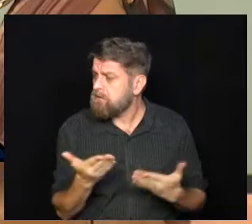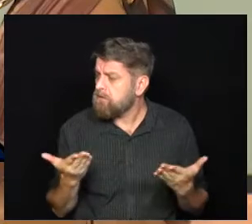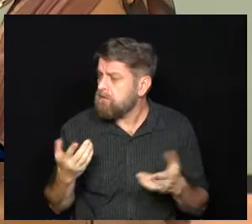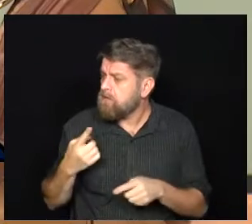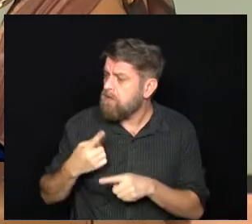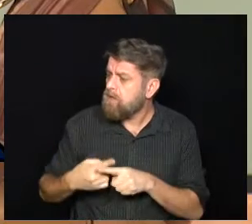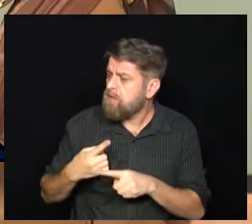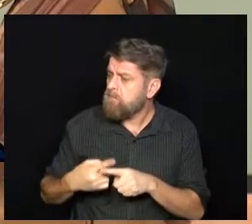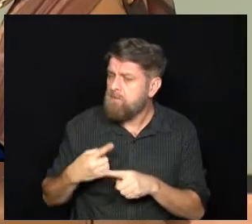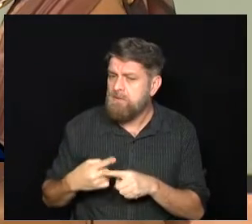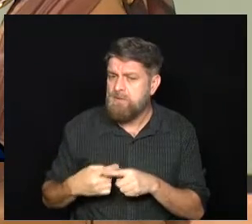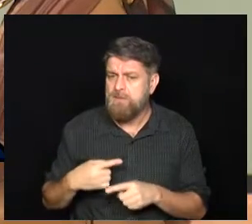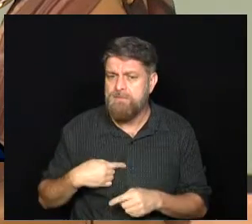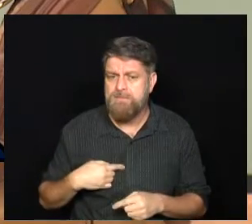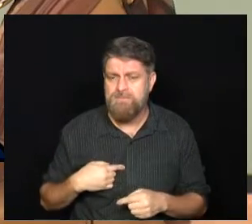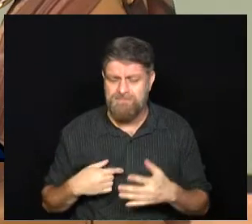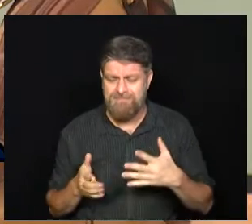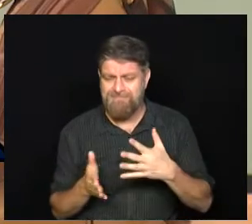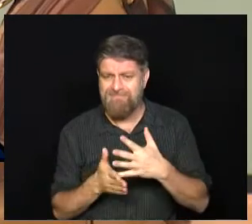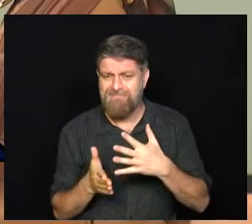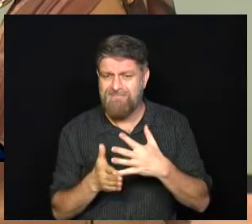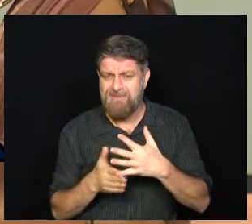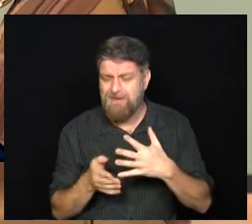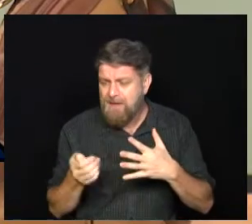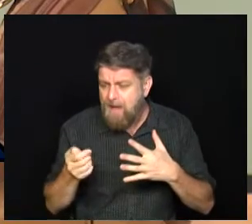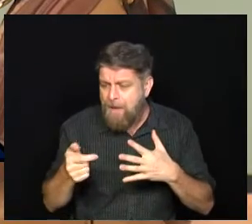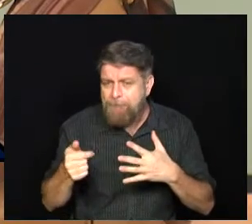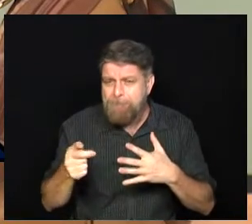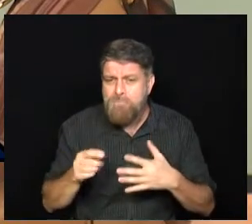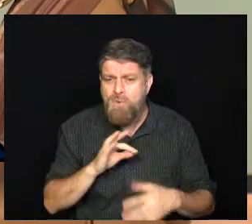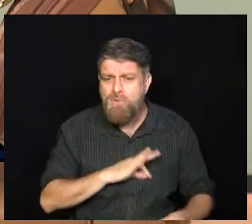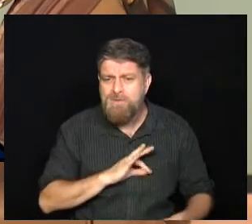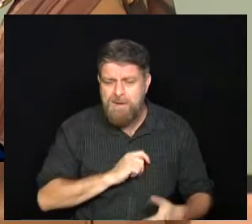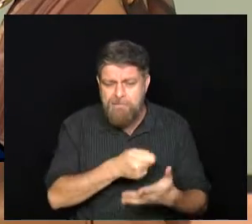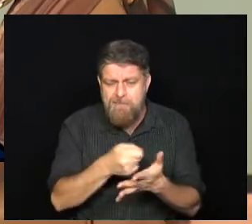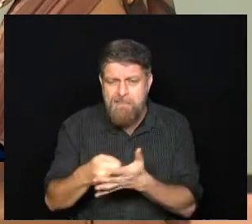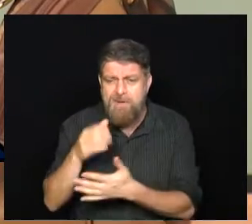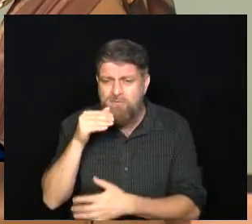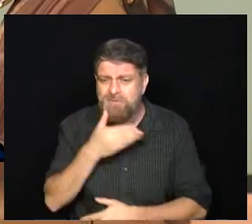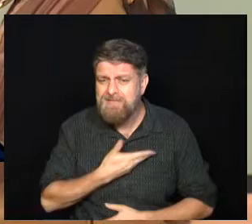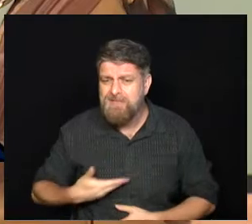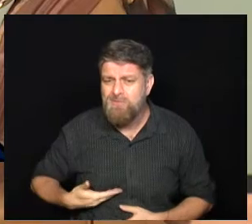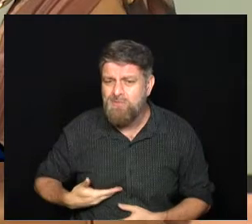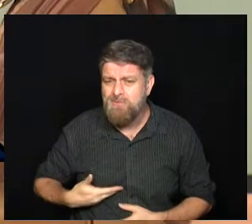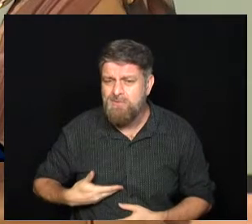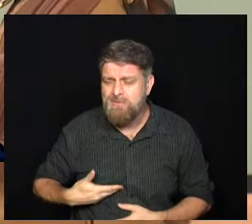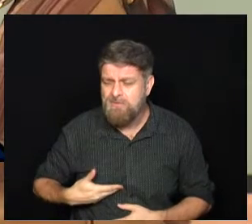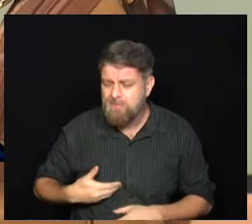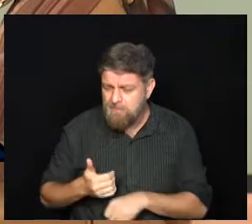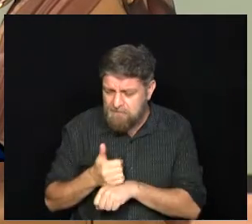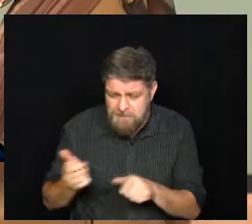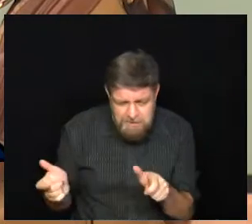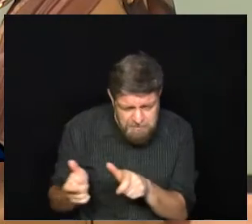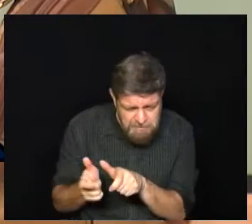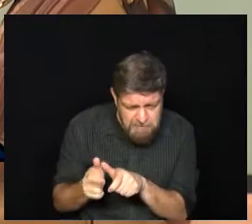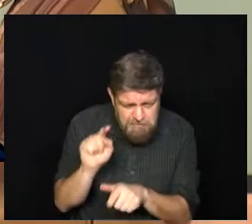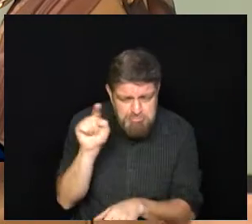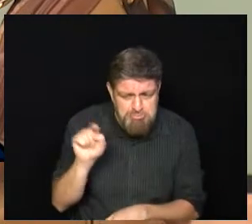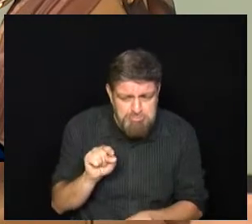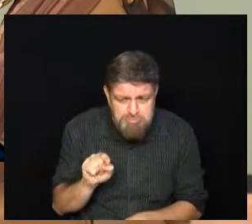está nesse nível assim, tão baixo, né, com relação ao pessoal. E